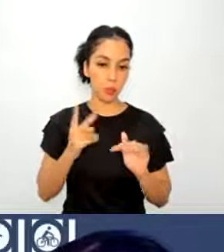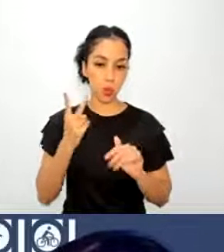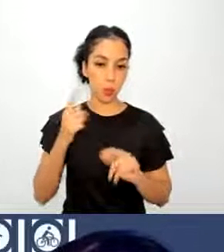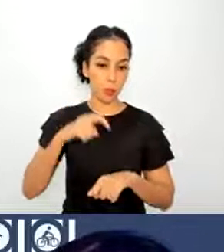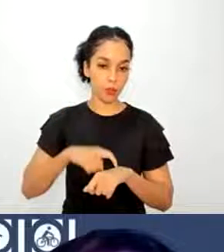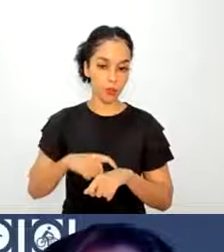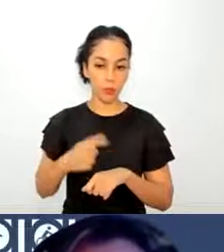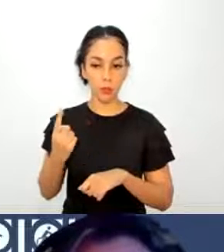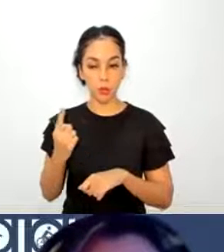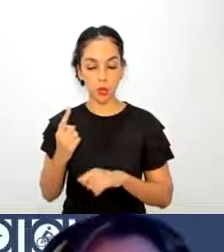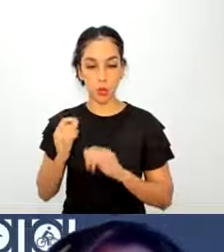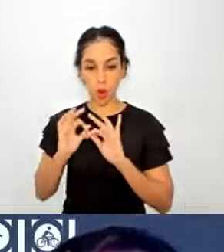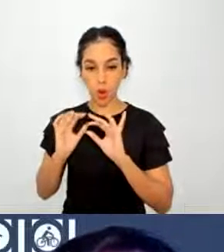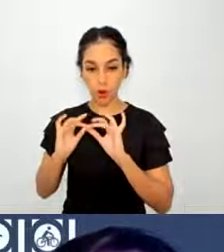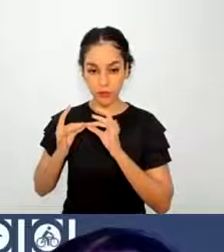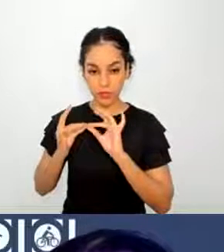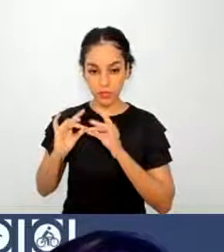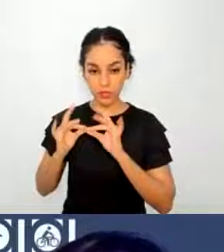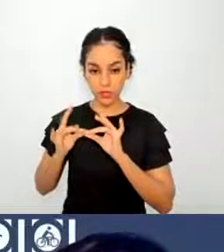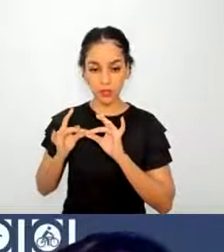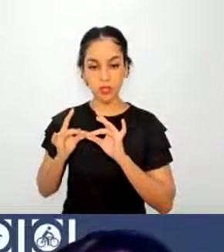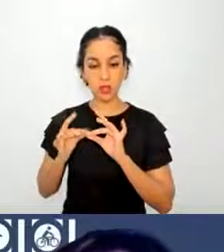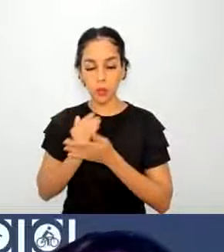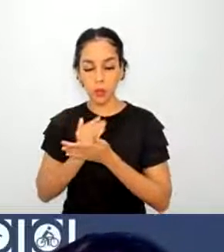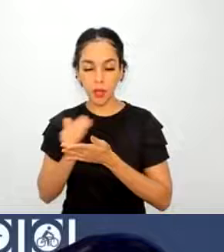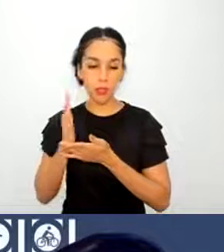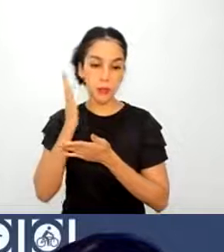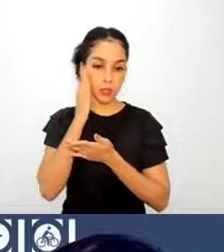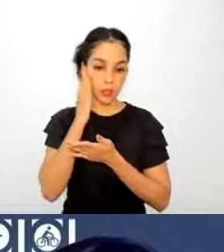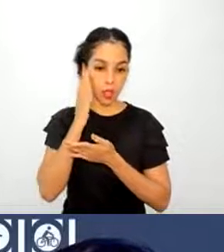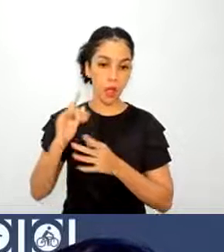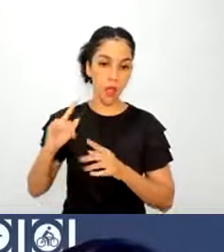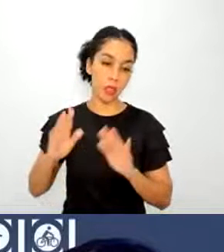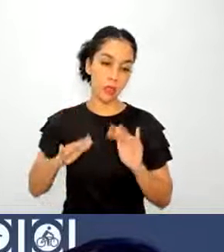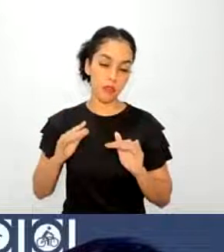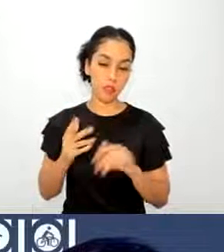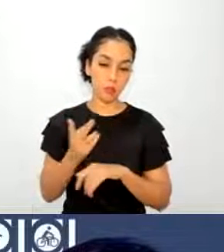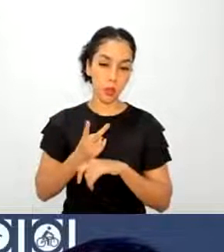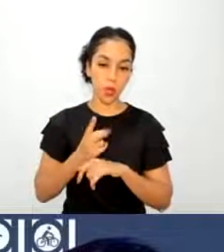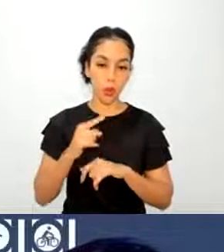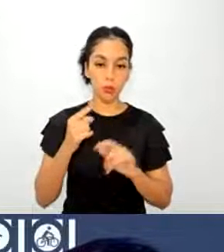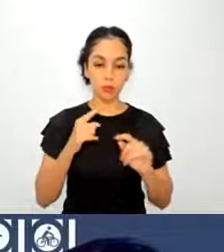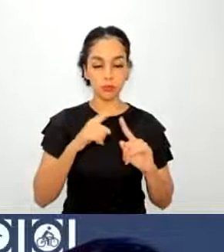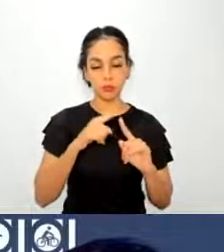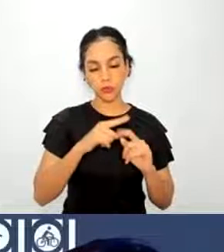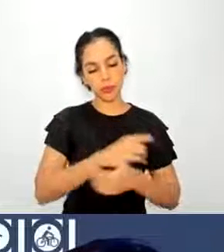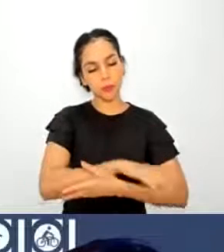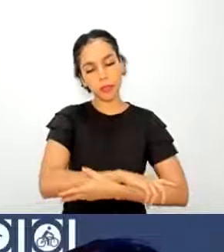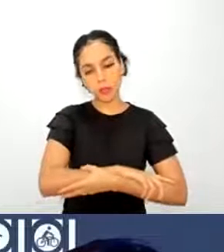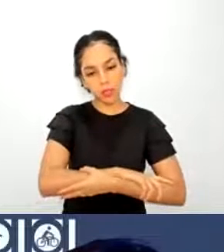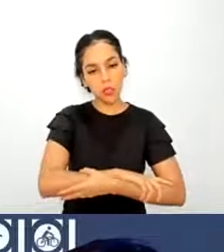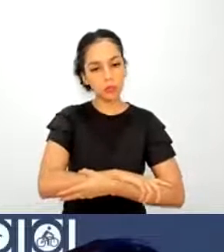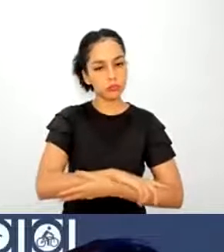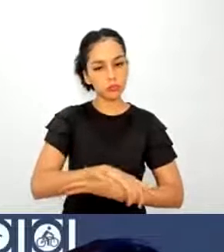primeiro uma oficina inicial para entender, talvez até buscar outros tipos de parceiros, que não sejam só os food